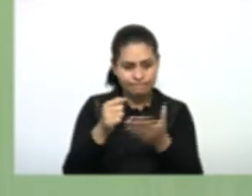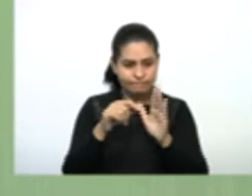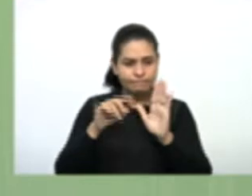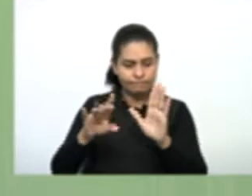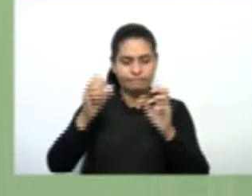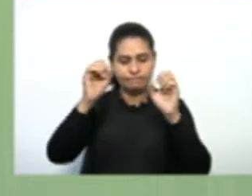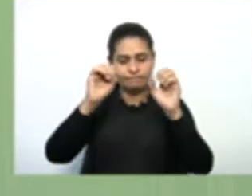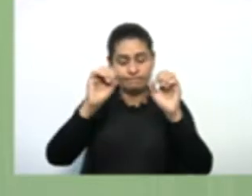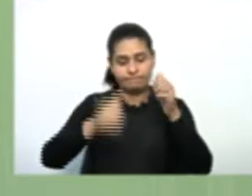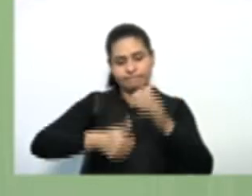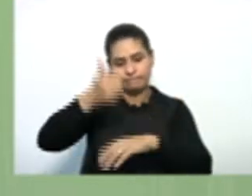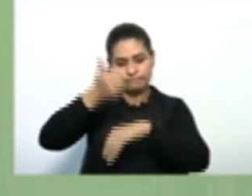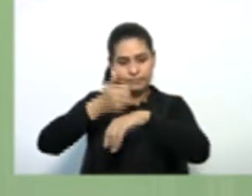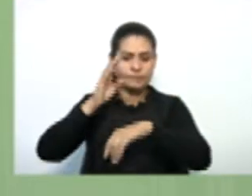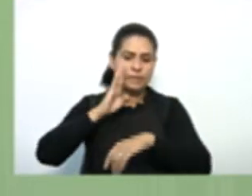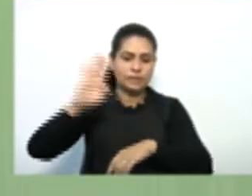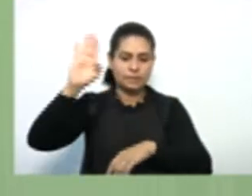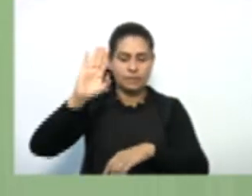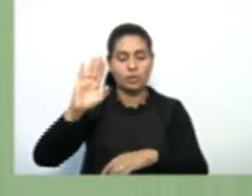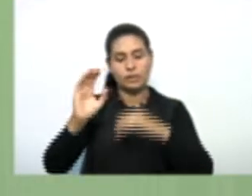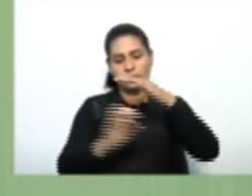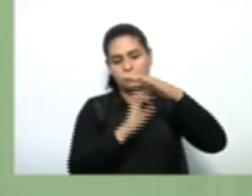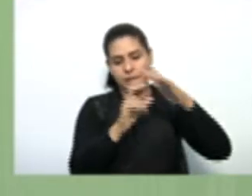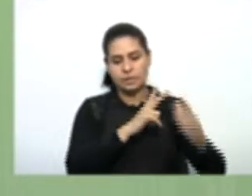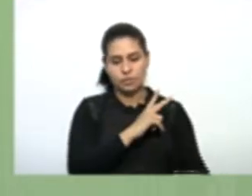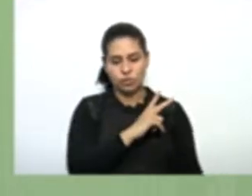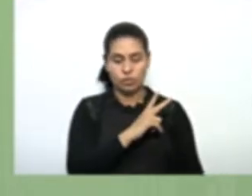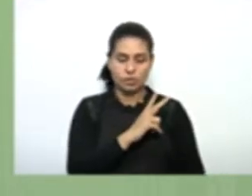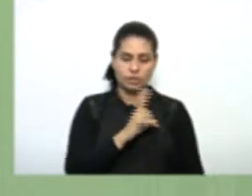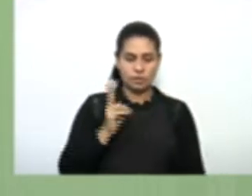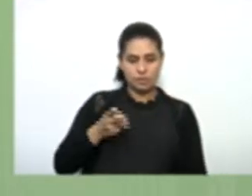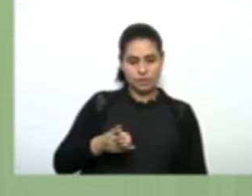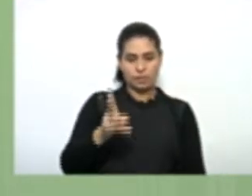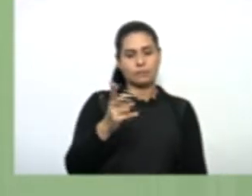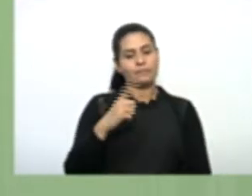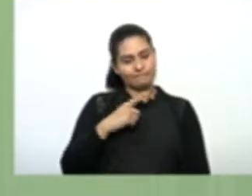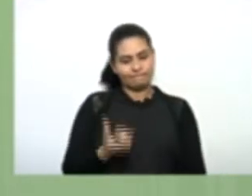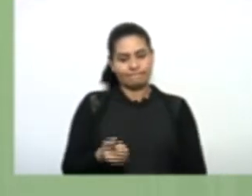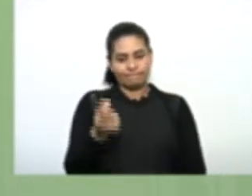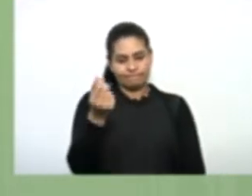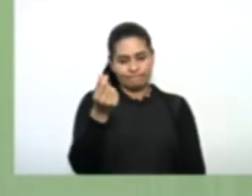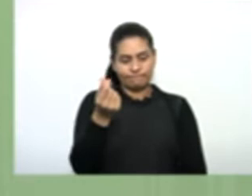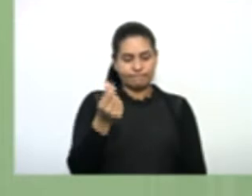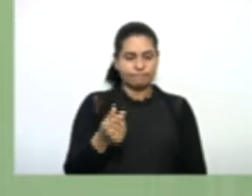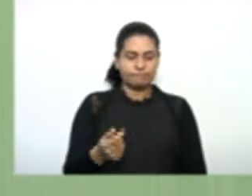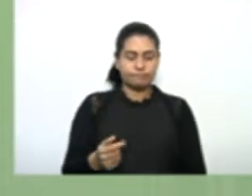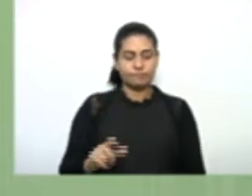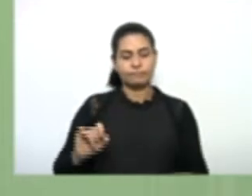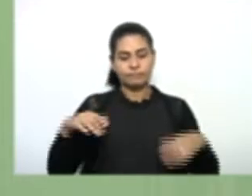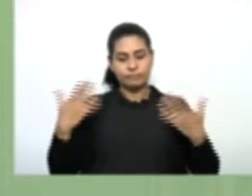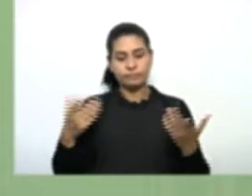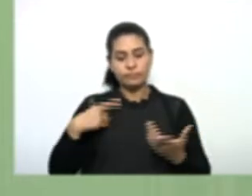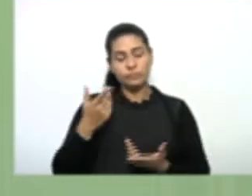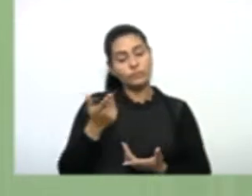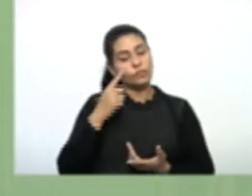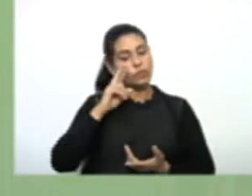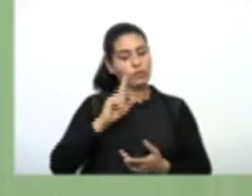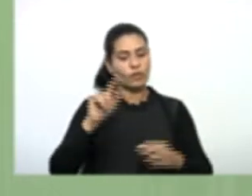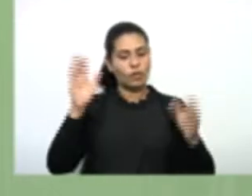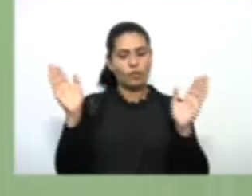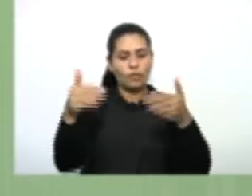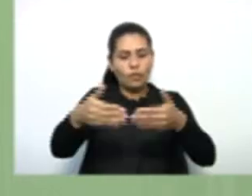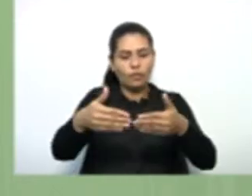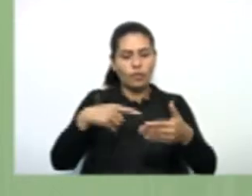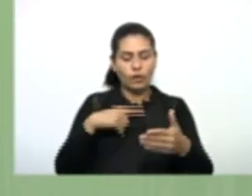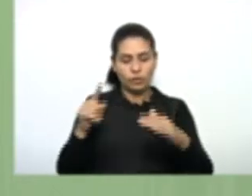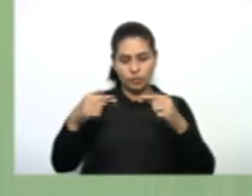nos princípios da empresa privada, cujo objetivo é sempre obter lucro. Então, é uma forma da gente focar